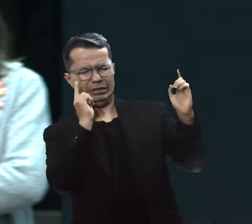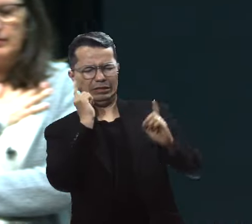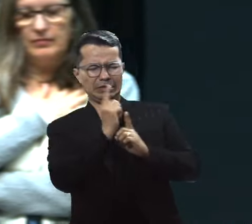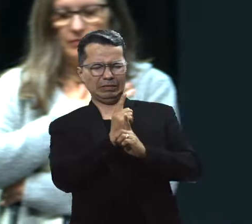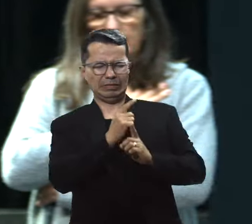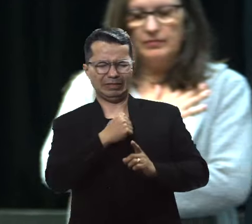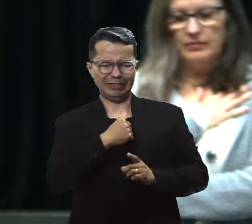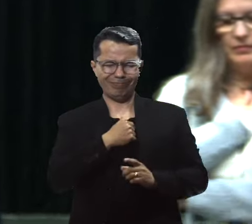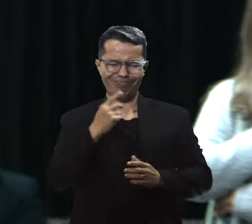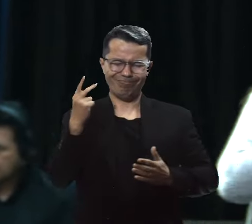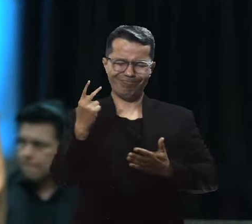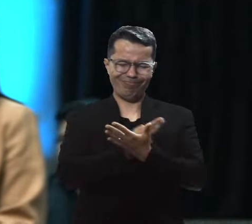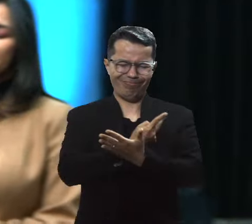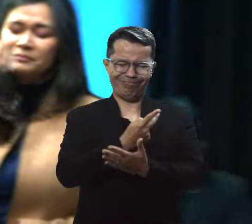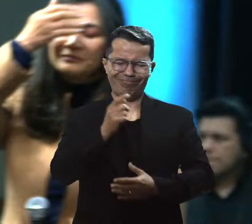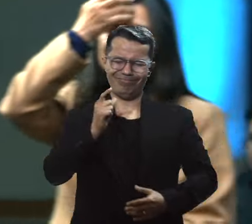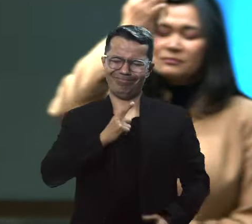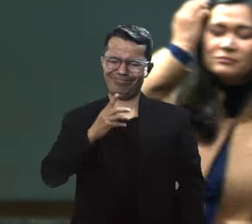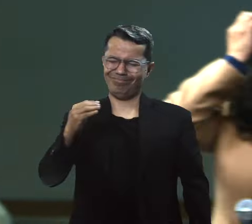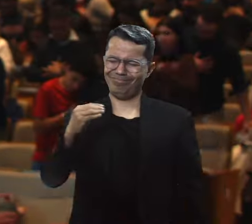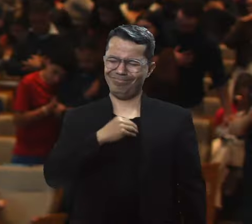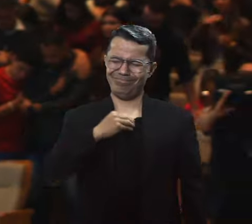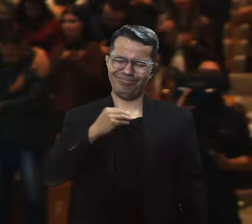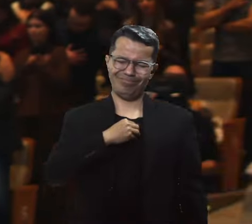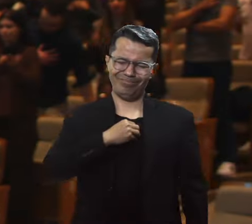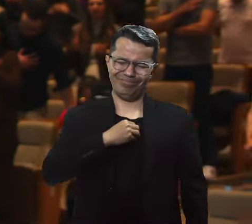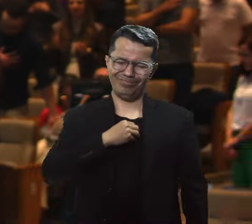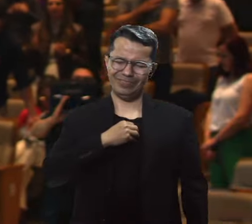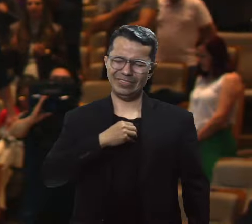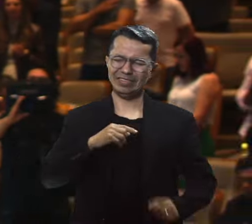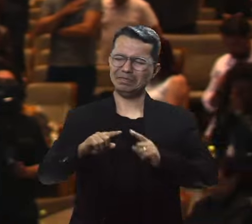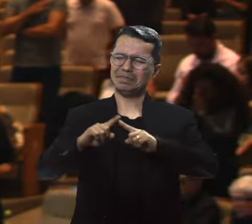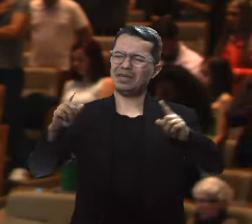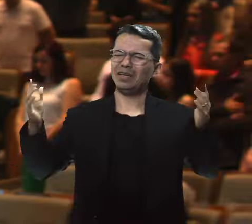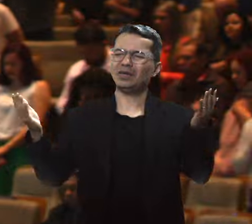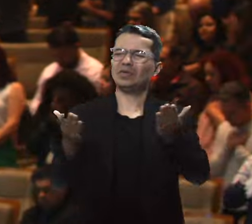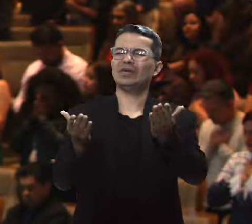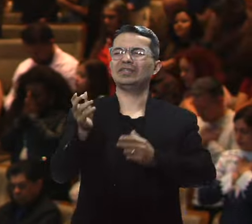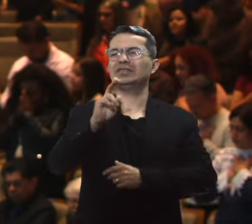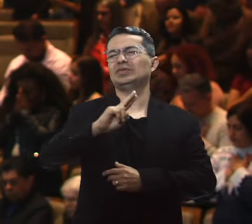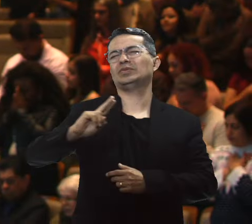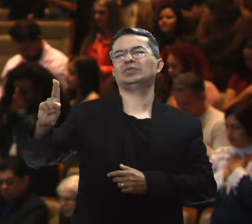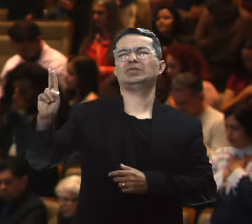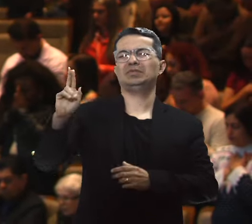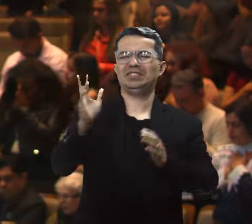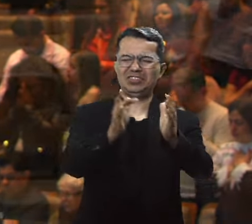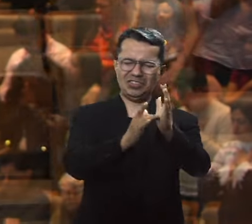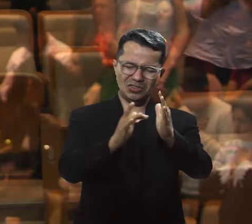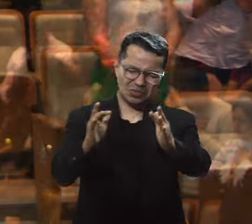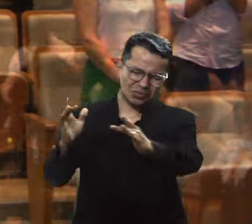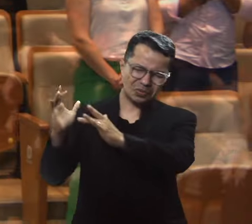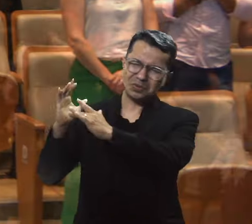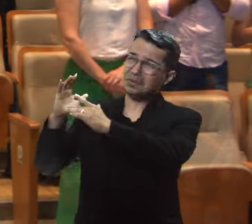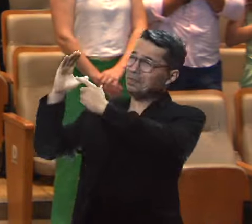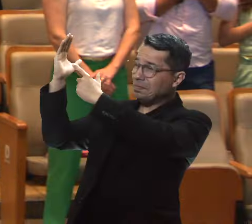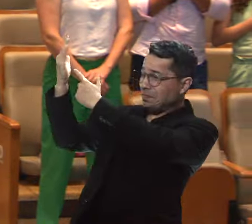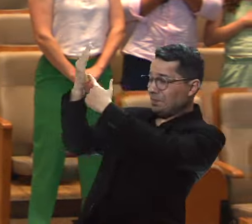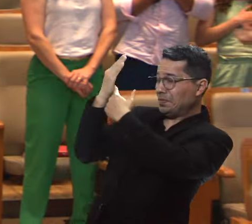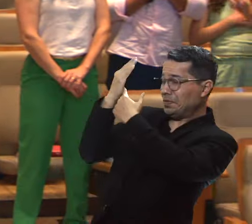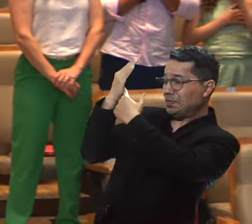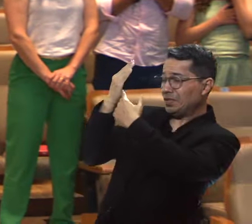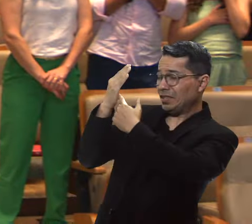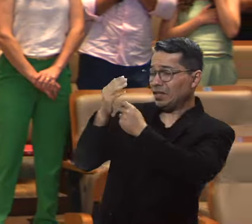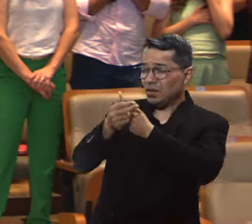sonda de Deus, o Senhor revela. E eu quero pedir, Deus, em nome de Jesus, que o Senhor mostre o que precisamos